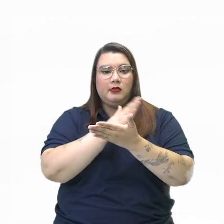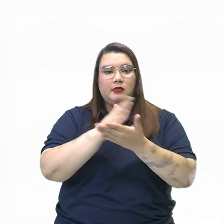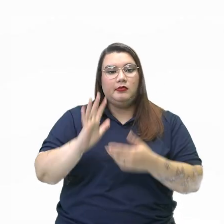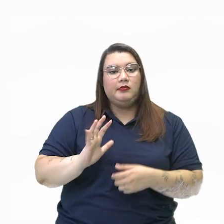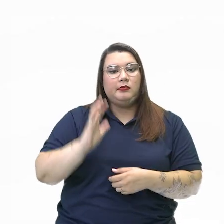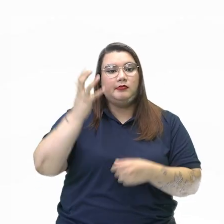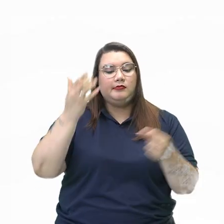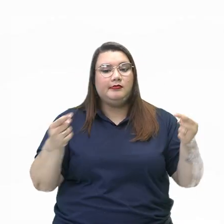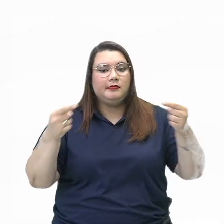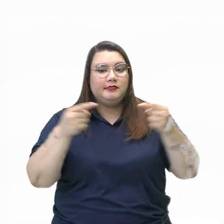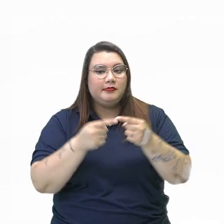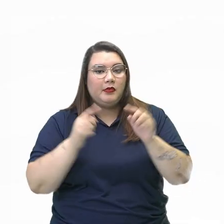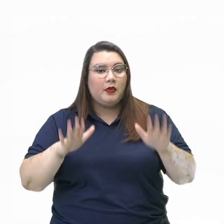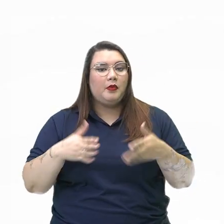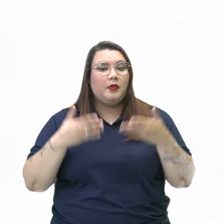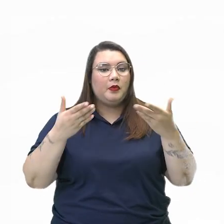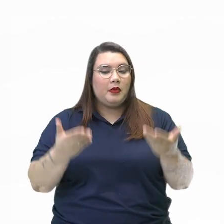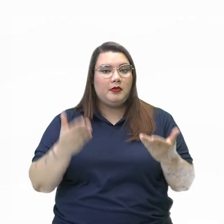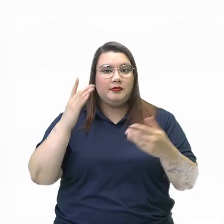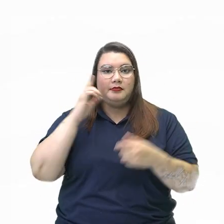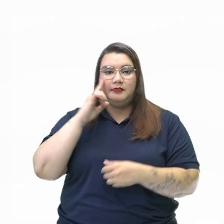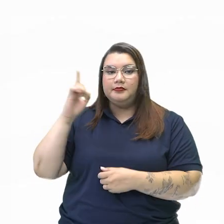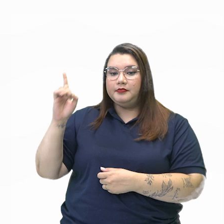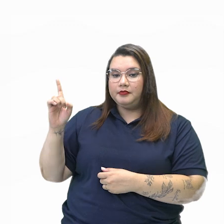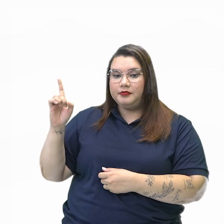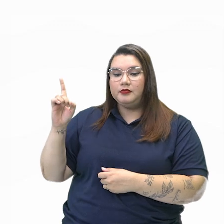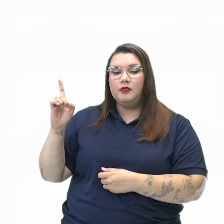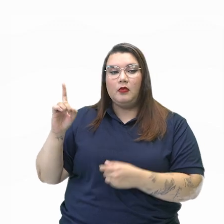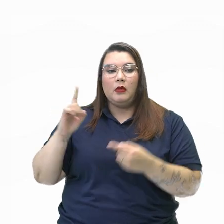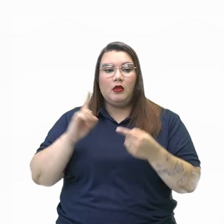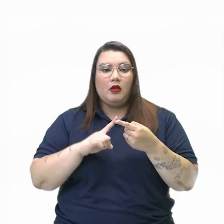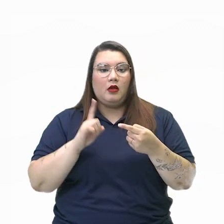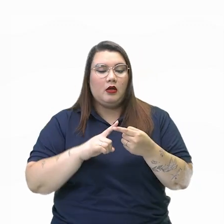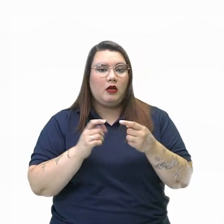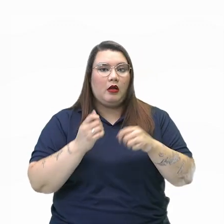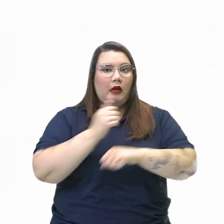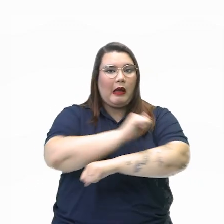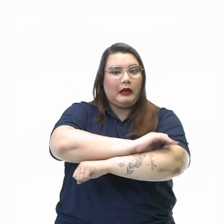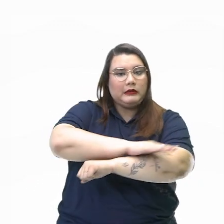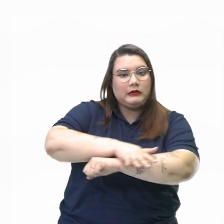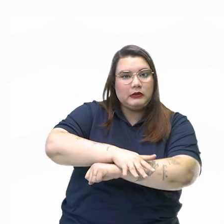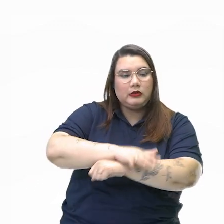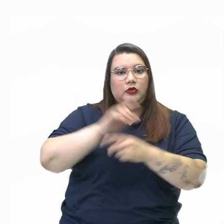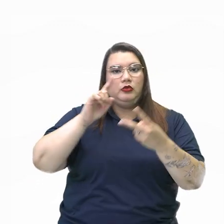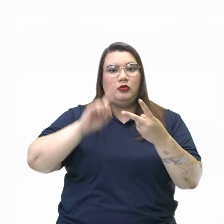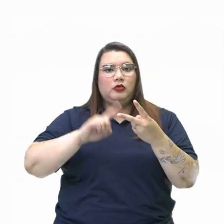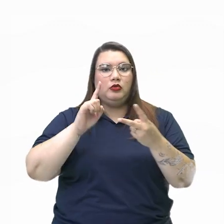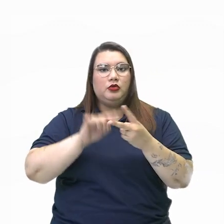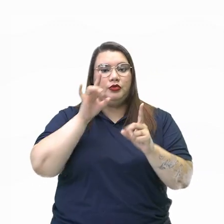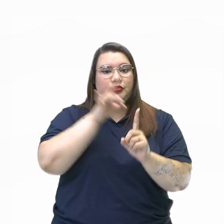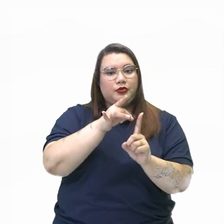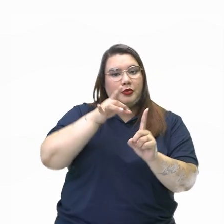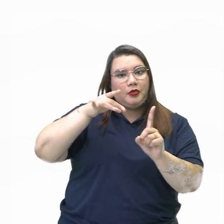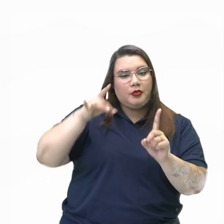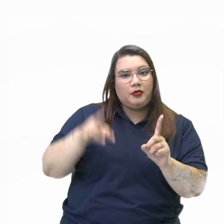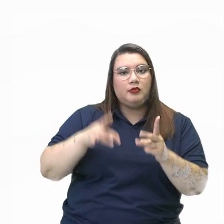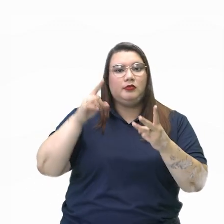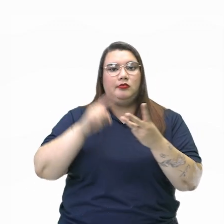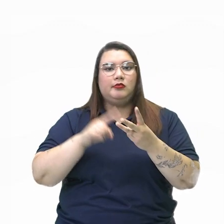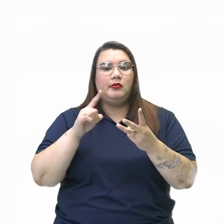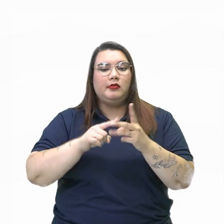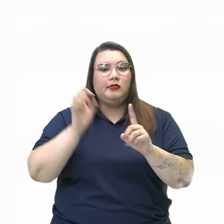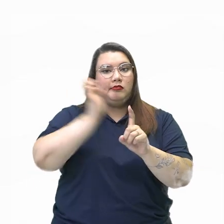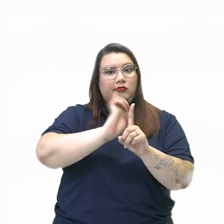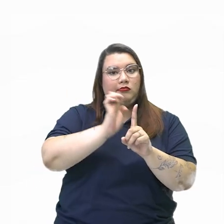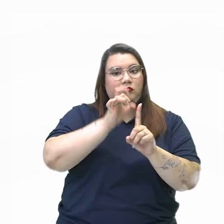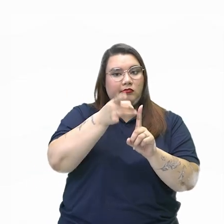aí bem interessantes de falar, que é sobre a questão do racismo, da xenofobia, da homofobia